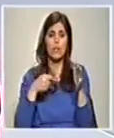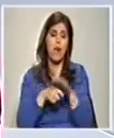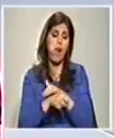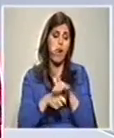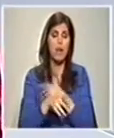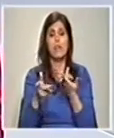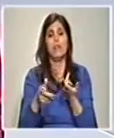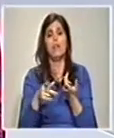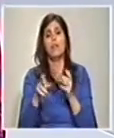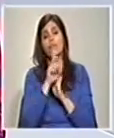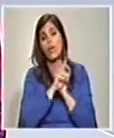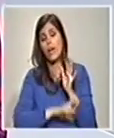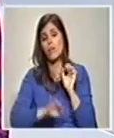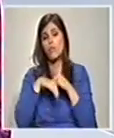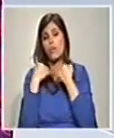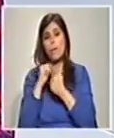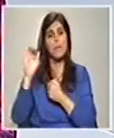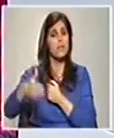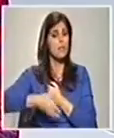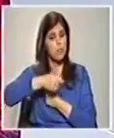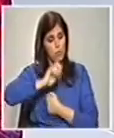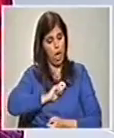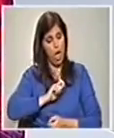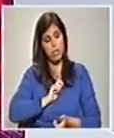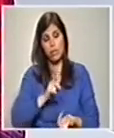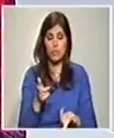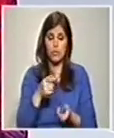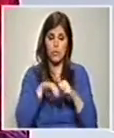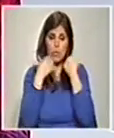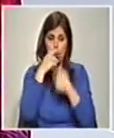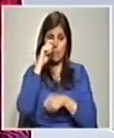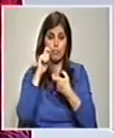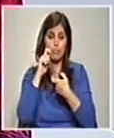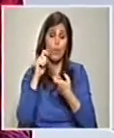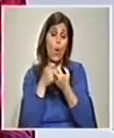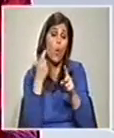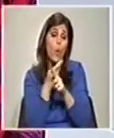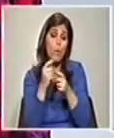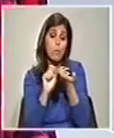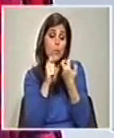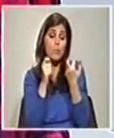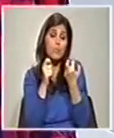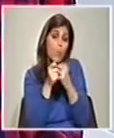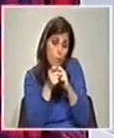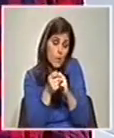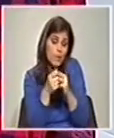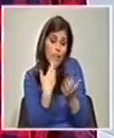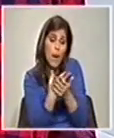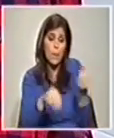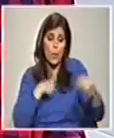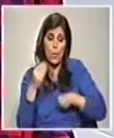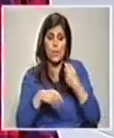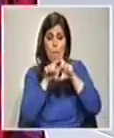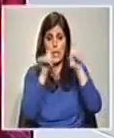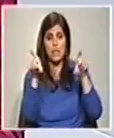normas sociais, os princípios éticos da sociedade, são questões que preocupam hoje as empresas e que são